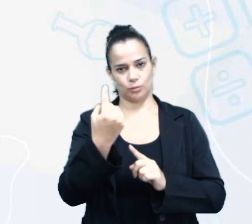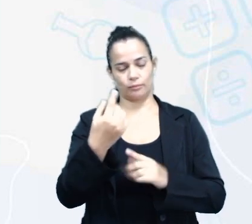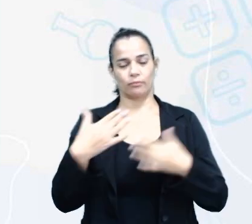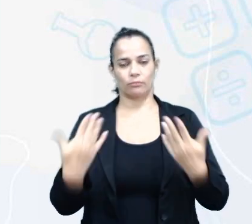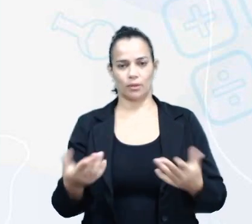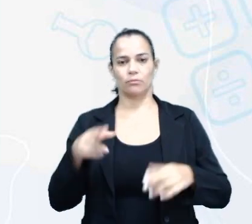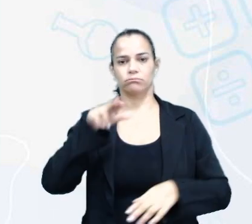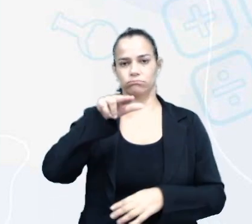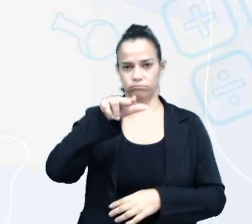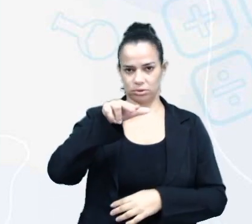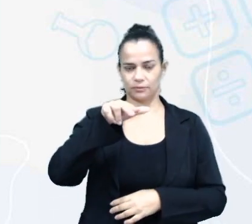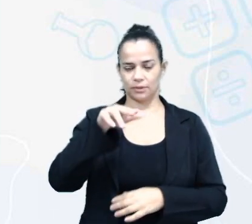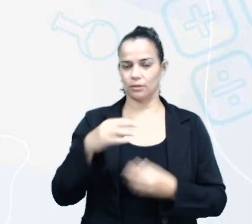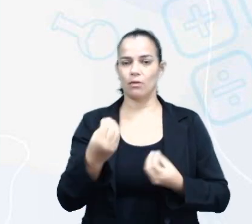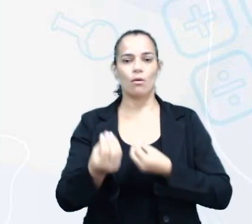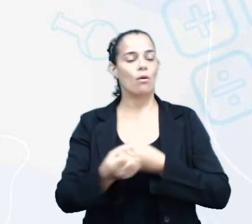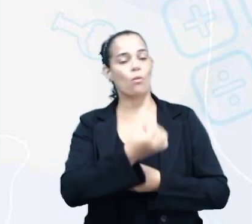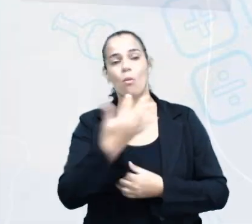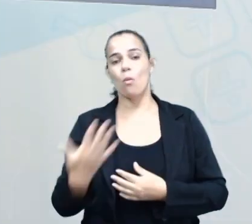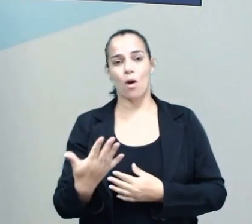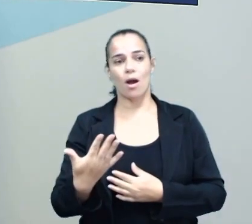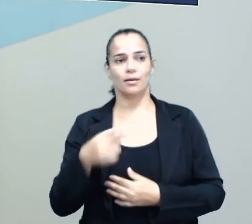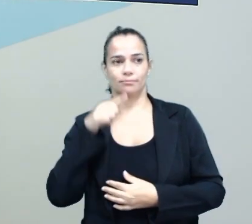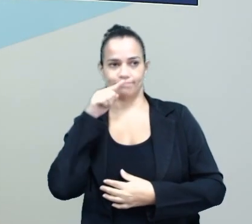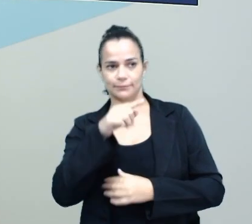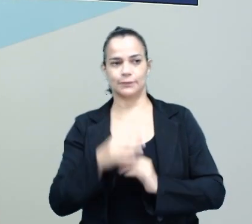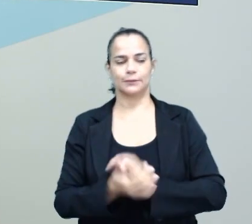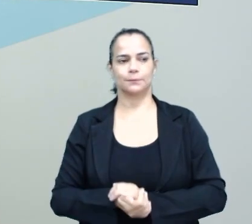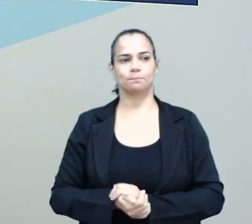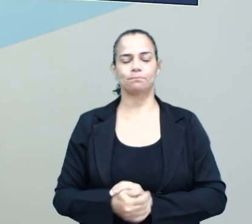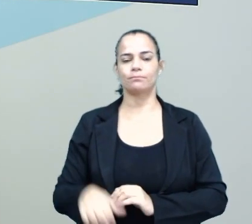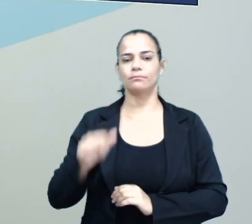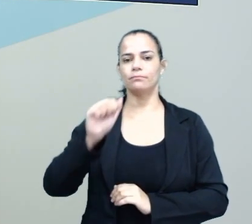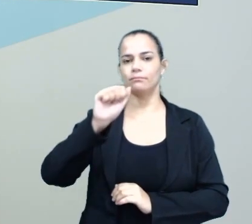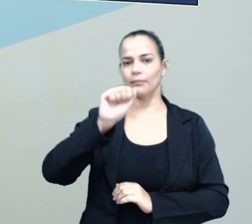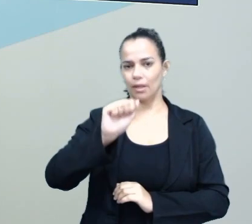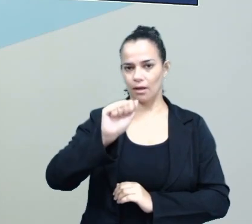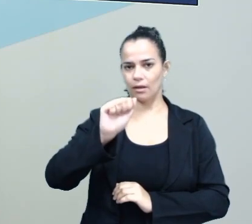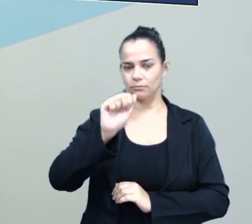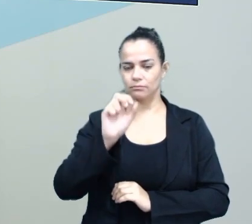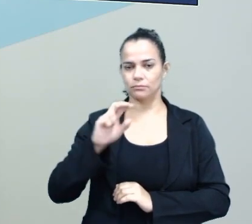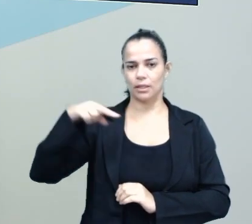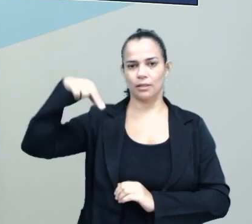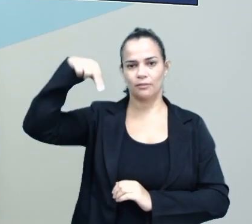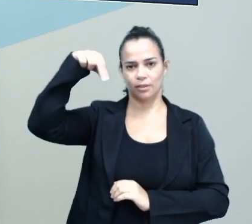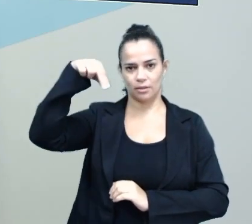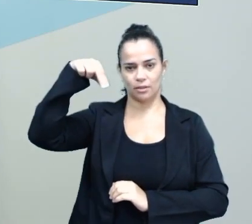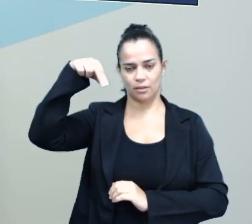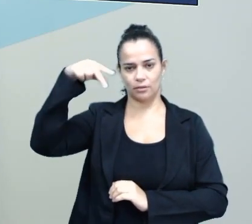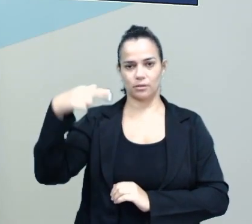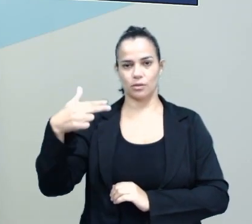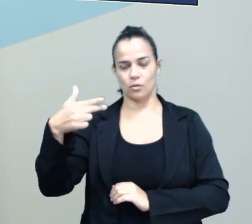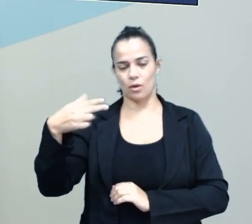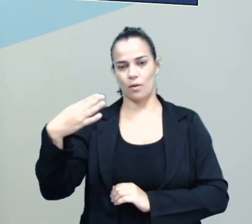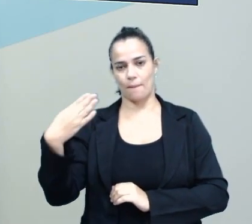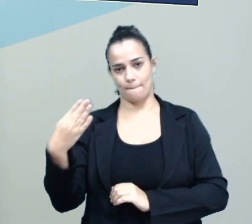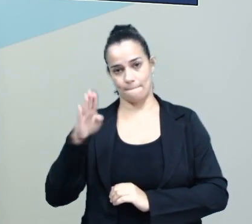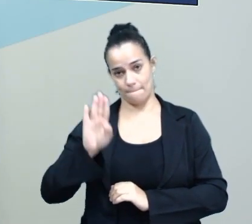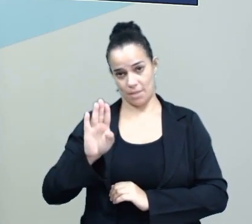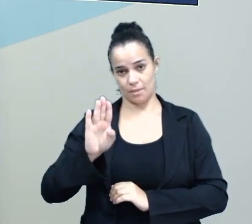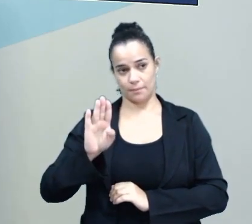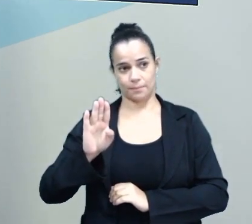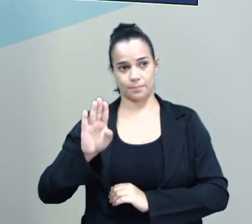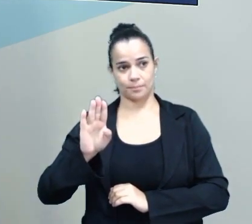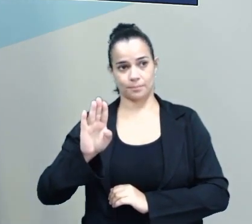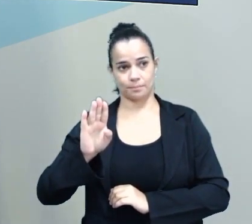são equivalentes. Quais afirmações? Essa daqui, ó. Uma potência A elevado a N igual a B vai